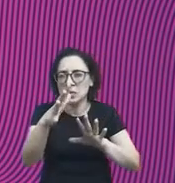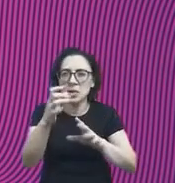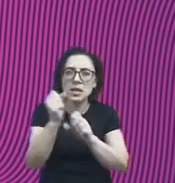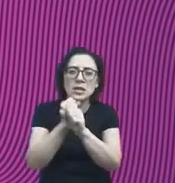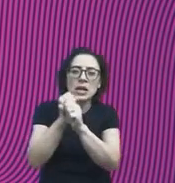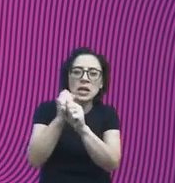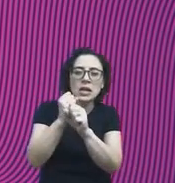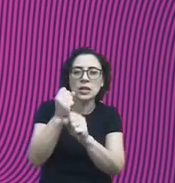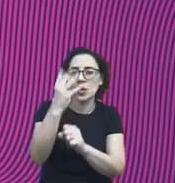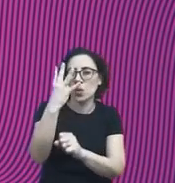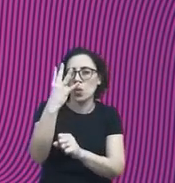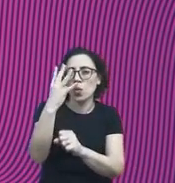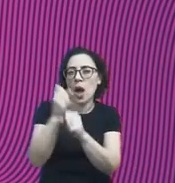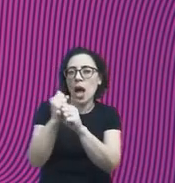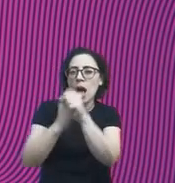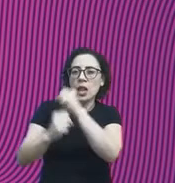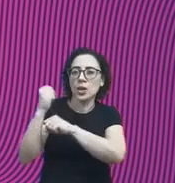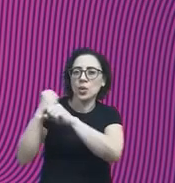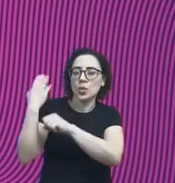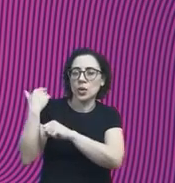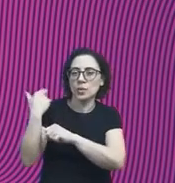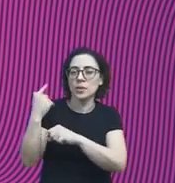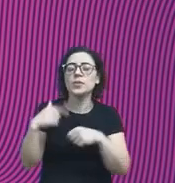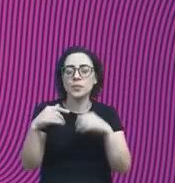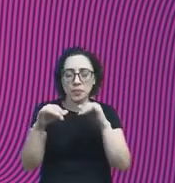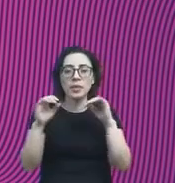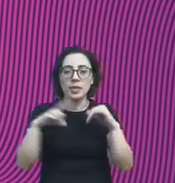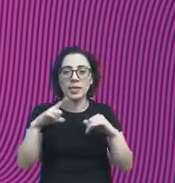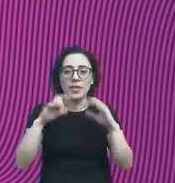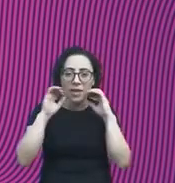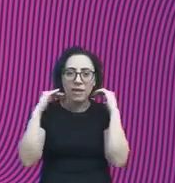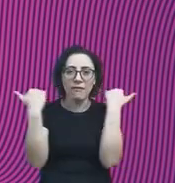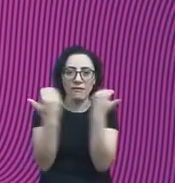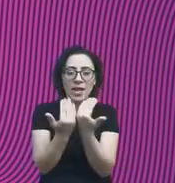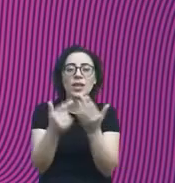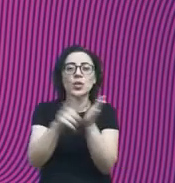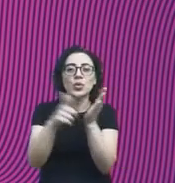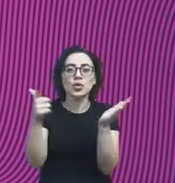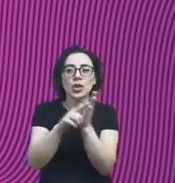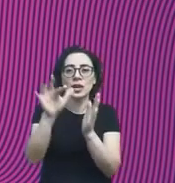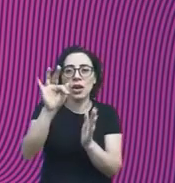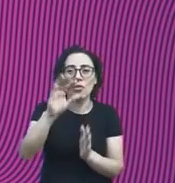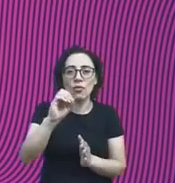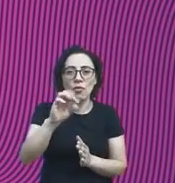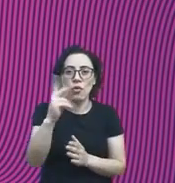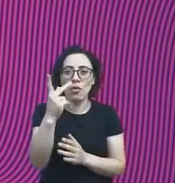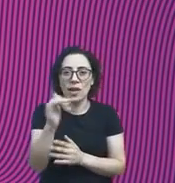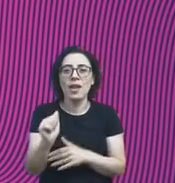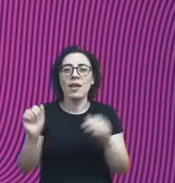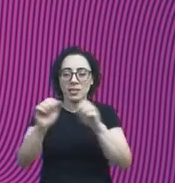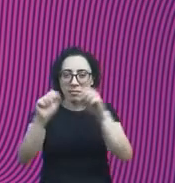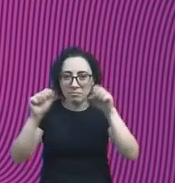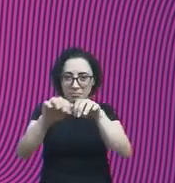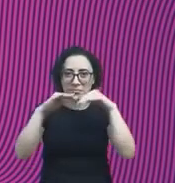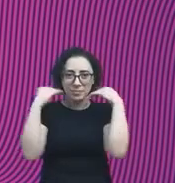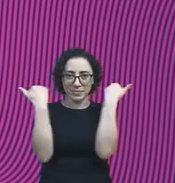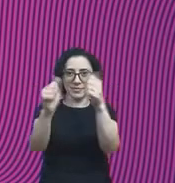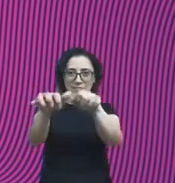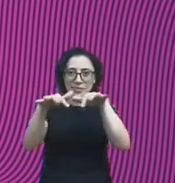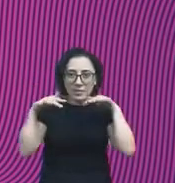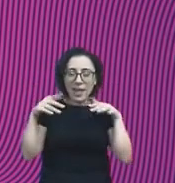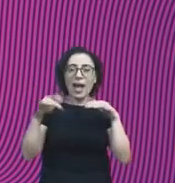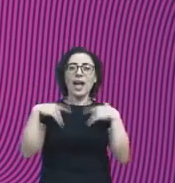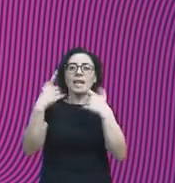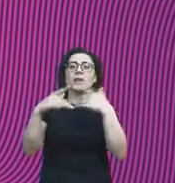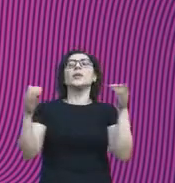Há uns 4, 5 anos atrás, fui no primeiro evento da Folha de São Paulo, assisti o evento inteiro. Aí, no final, fui encontrar no fundo o Bruno Sobral, que está na Cine Saúde